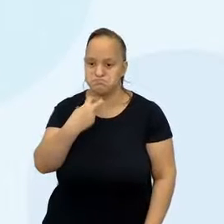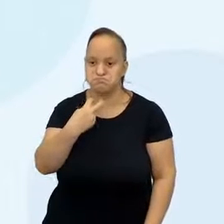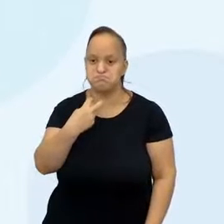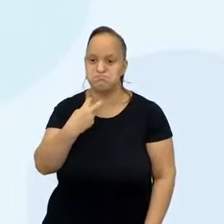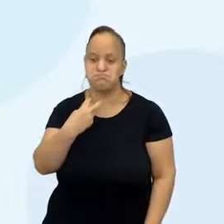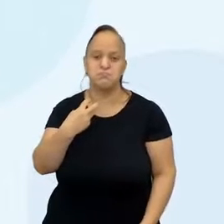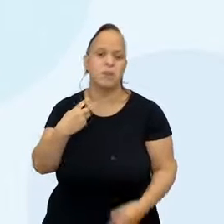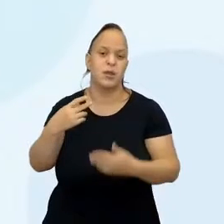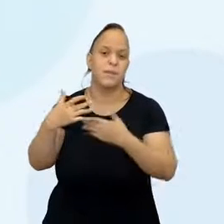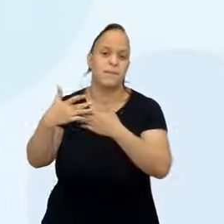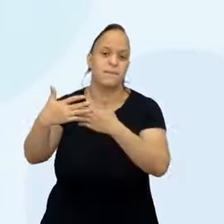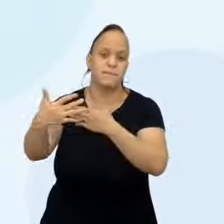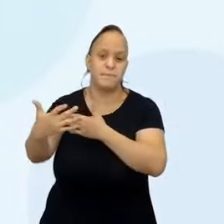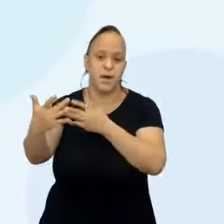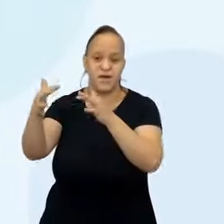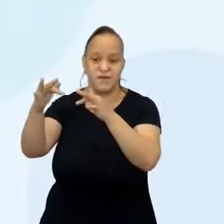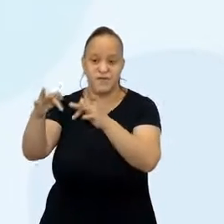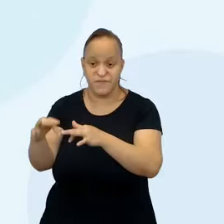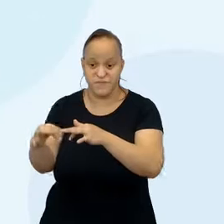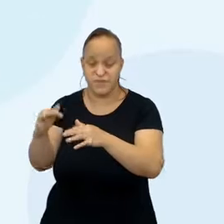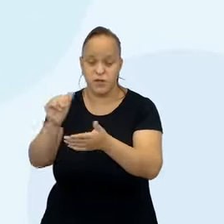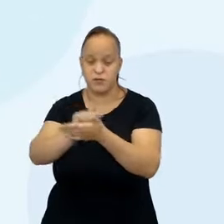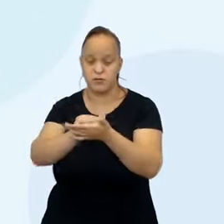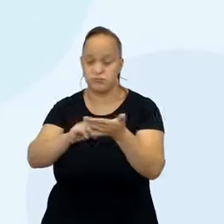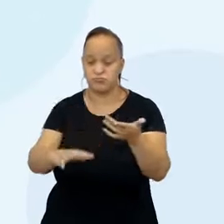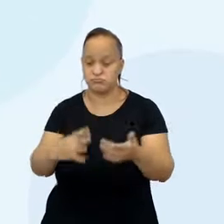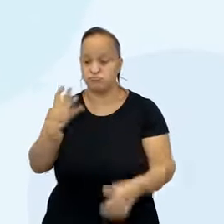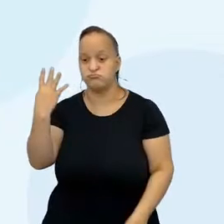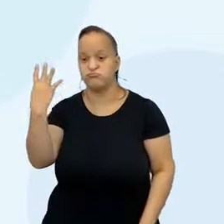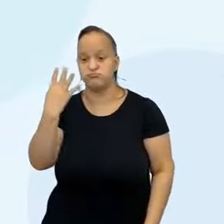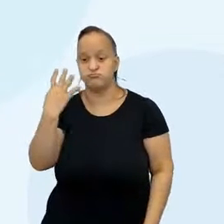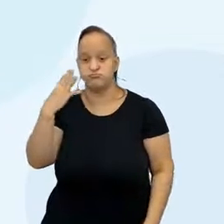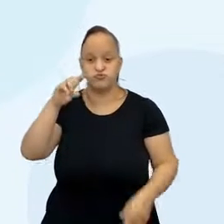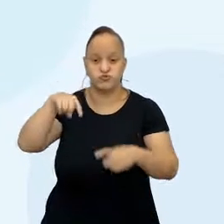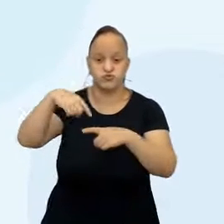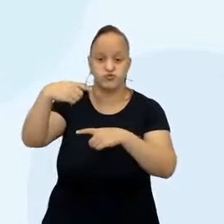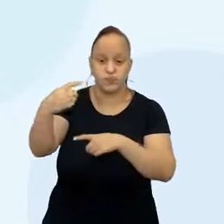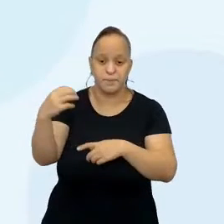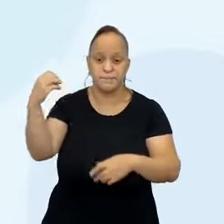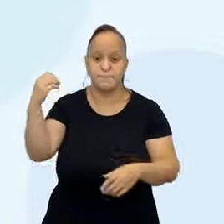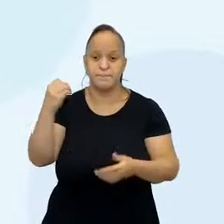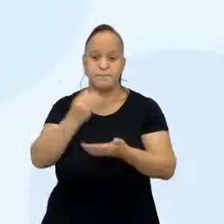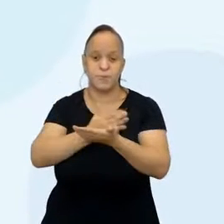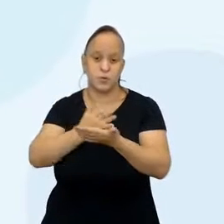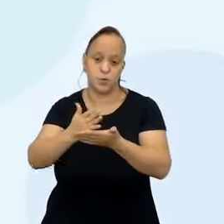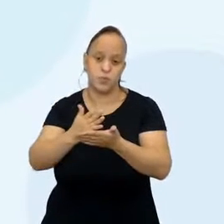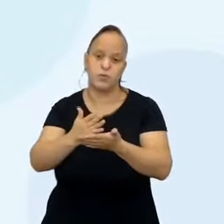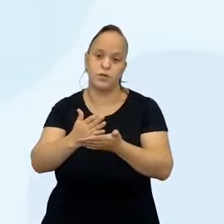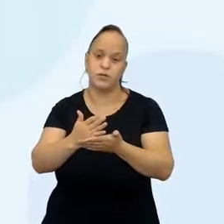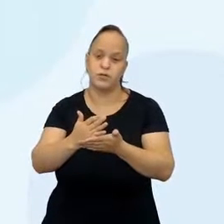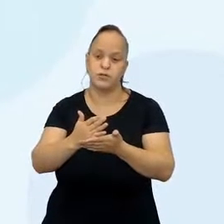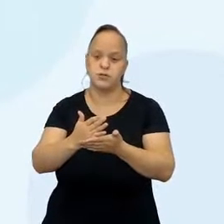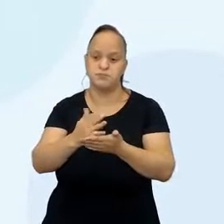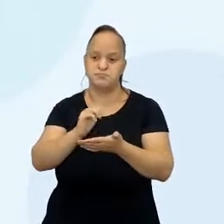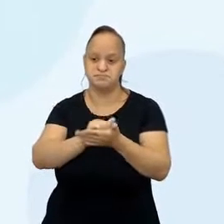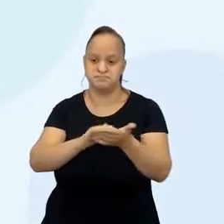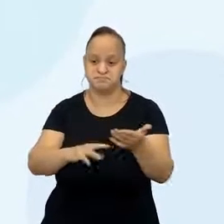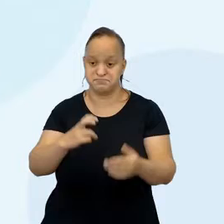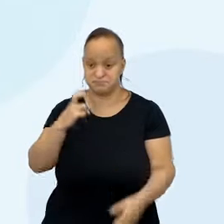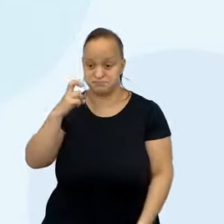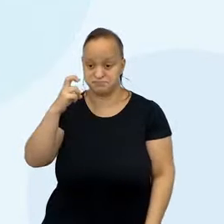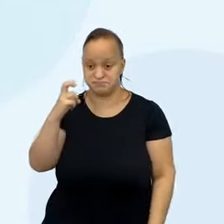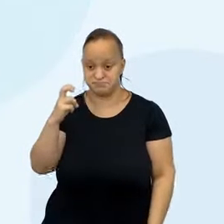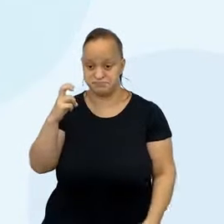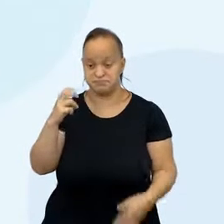terminar, né, a atividade 4, para a gente, né, entrar na atividade 5 e finalizar, né, essa